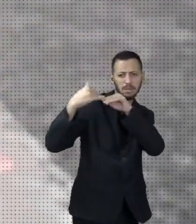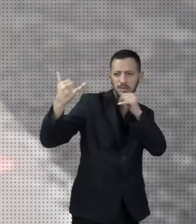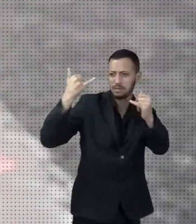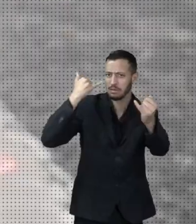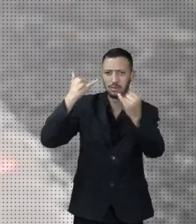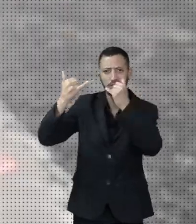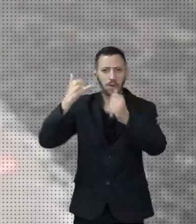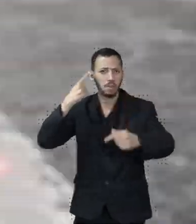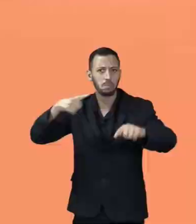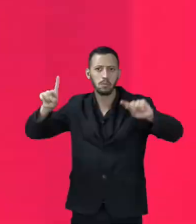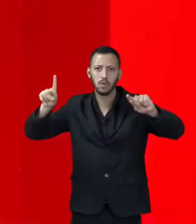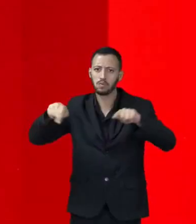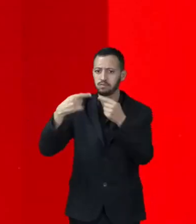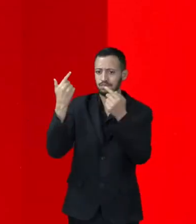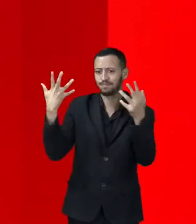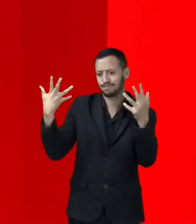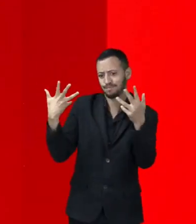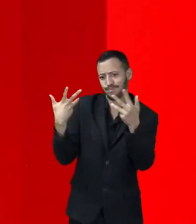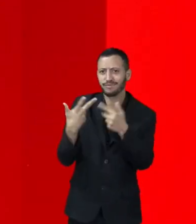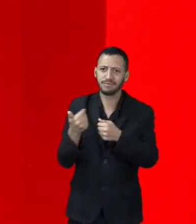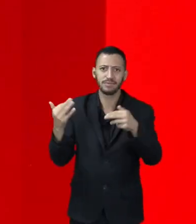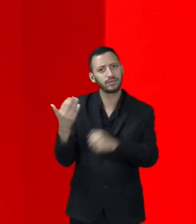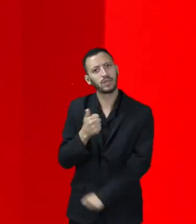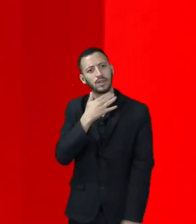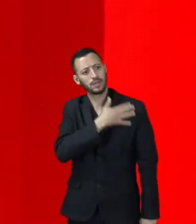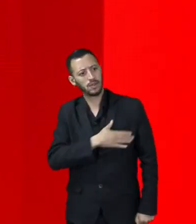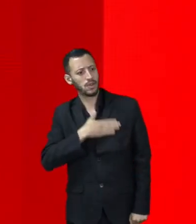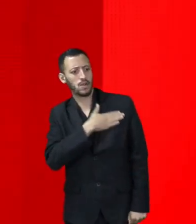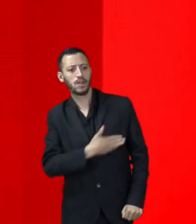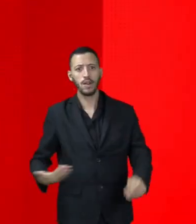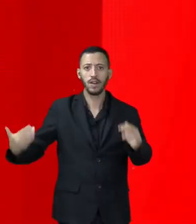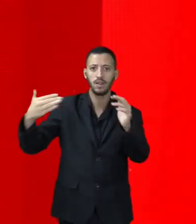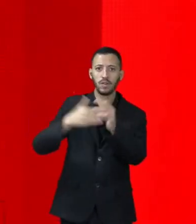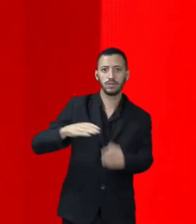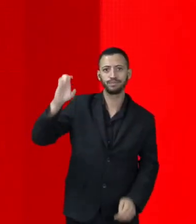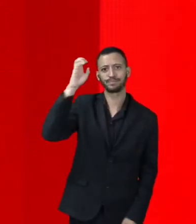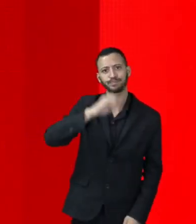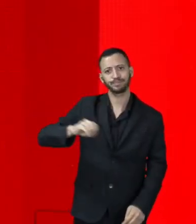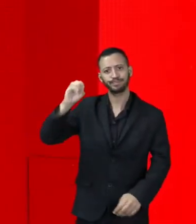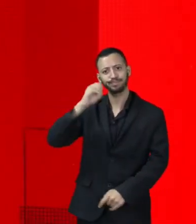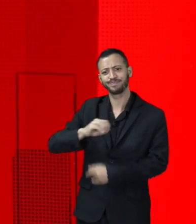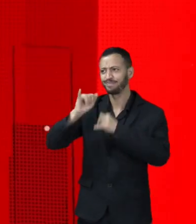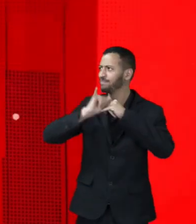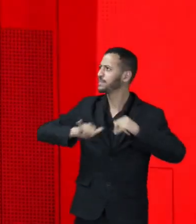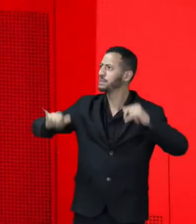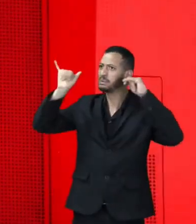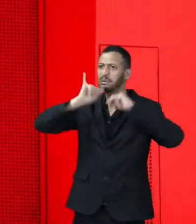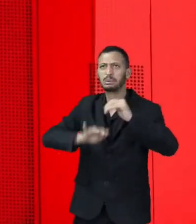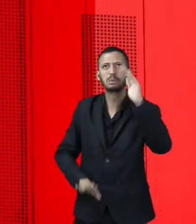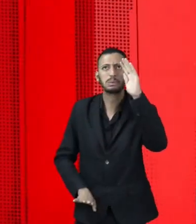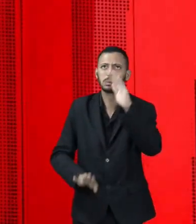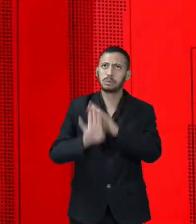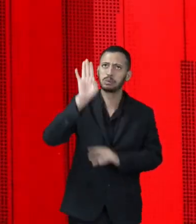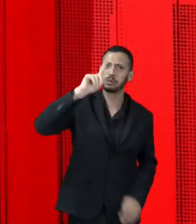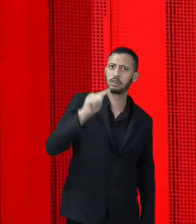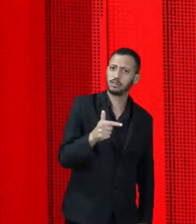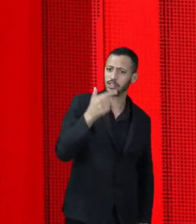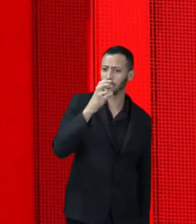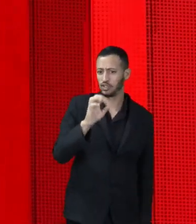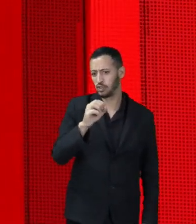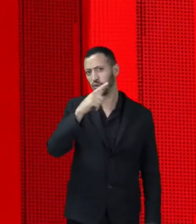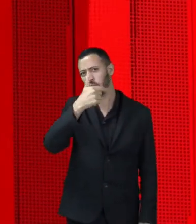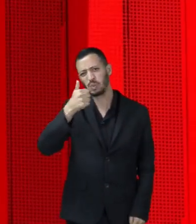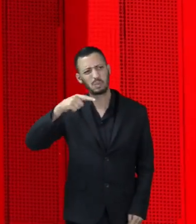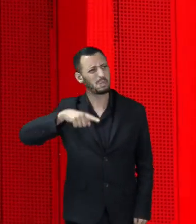e música de qualidade. De agosto a outubro, a audiência disparou, passando de 21 mil ouvintes